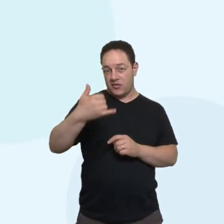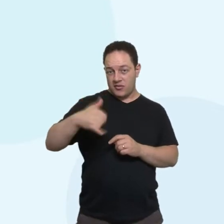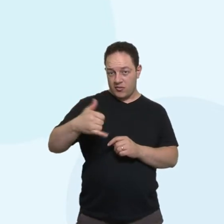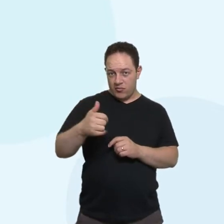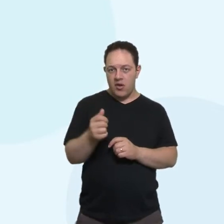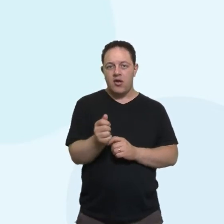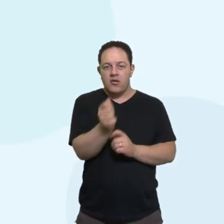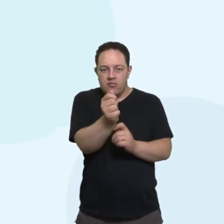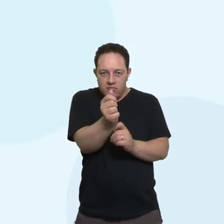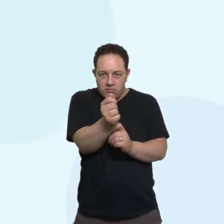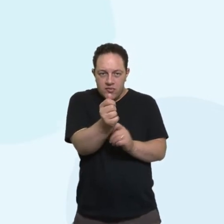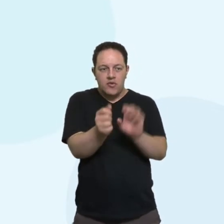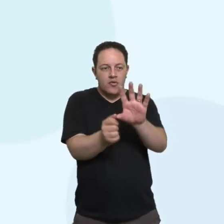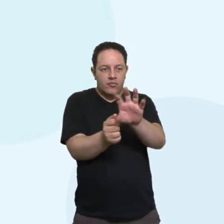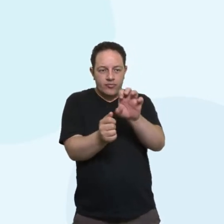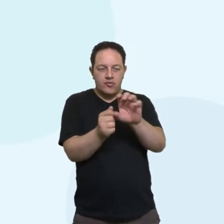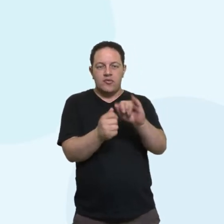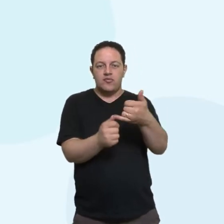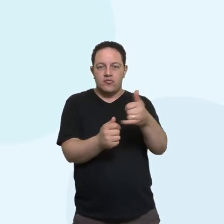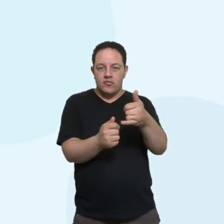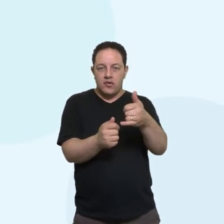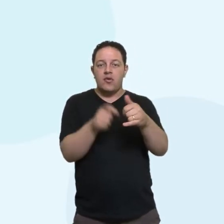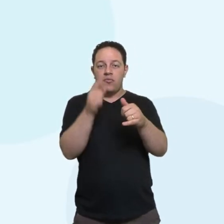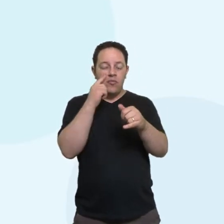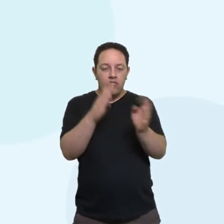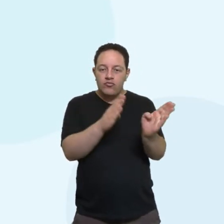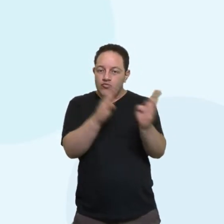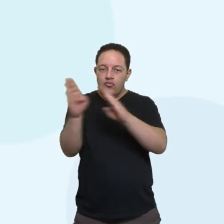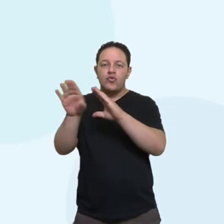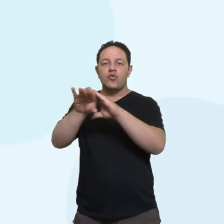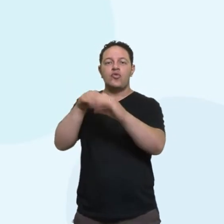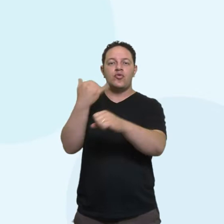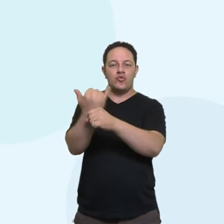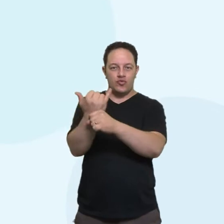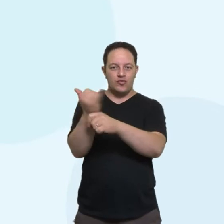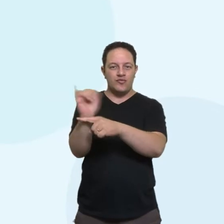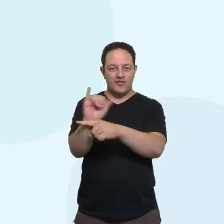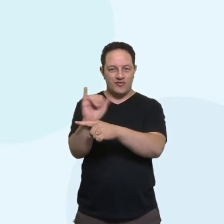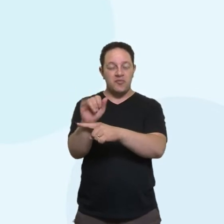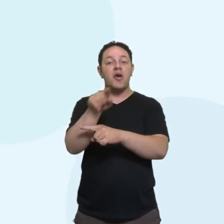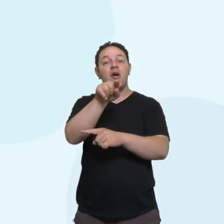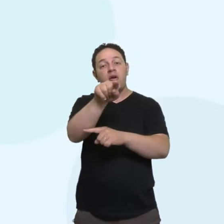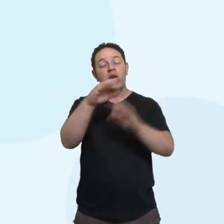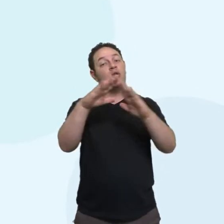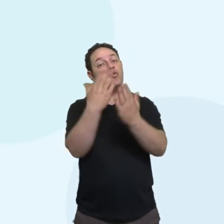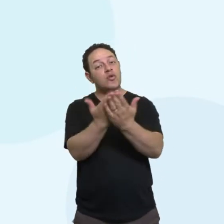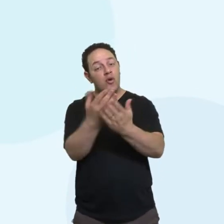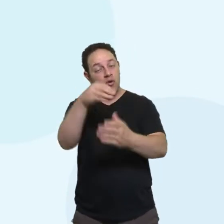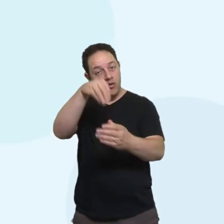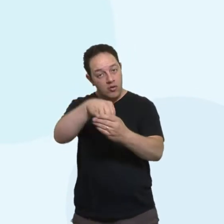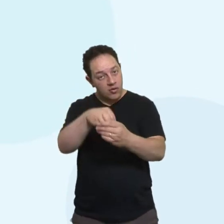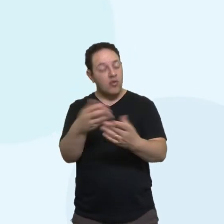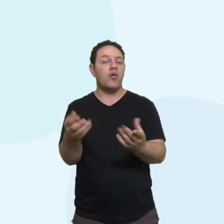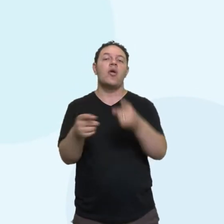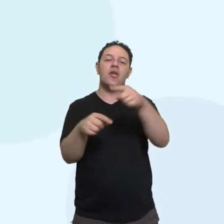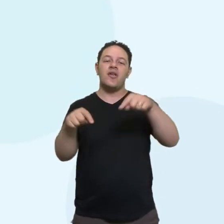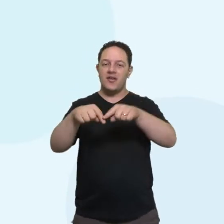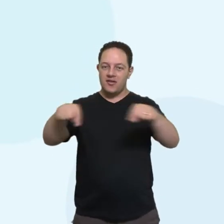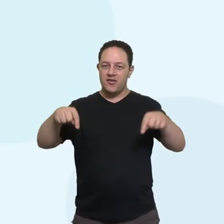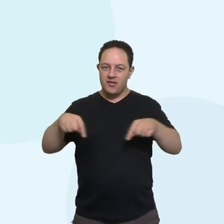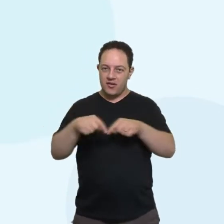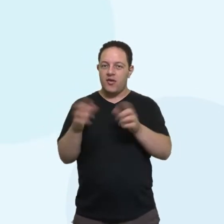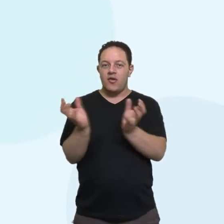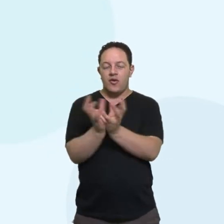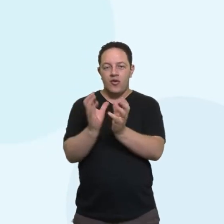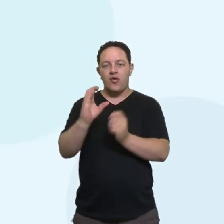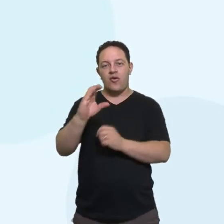e assistam esse vídeo que está disponível no YouTube então você que tá aí na escola na sala e